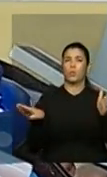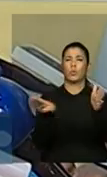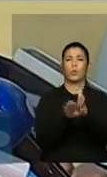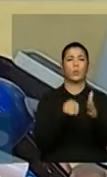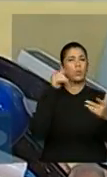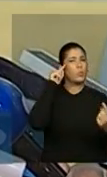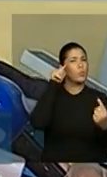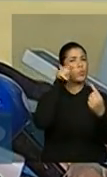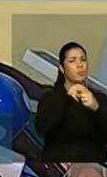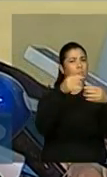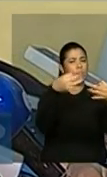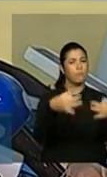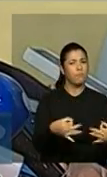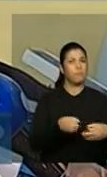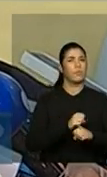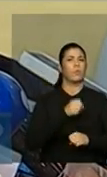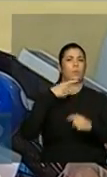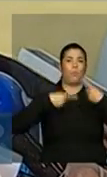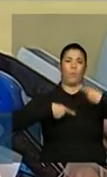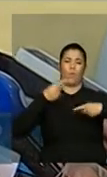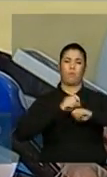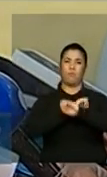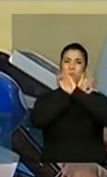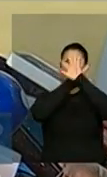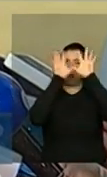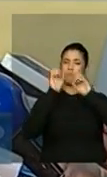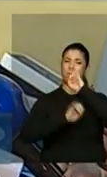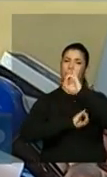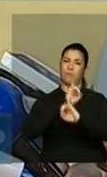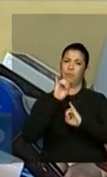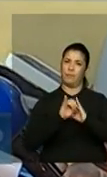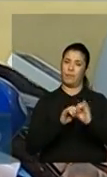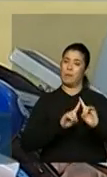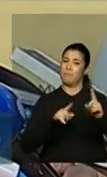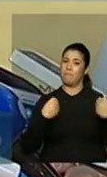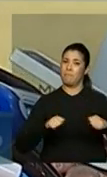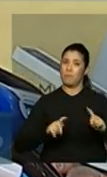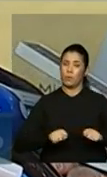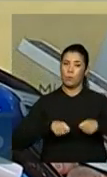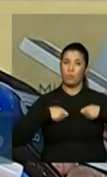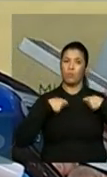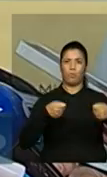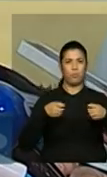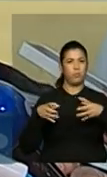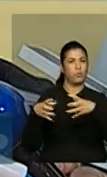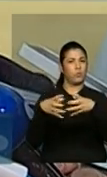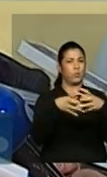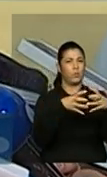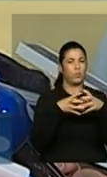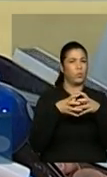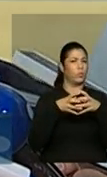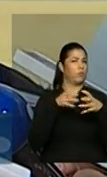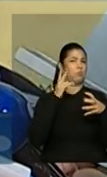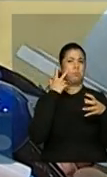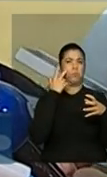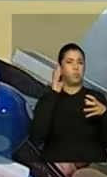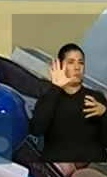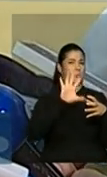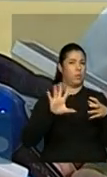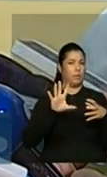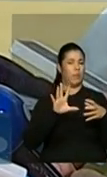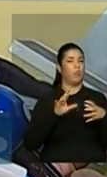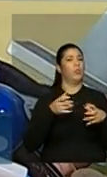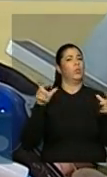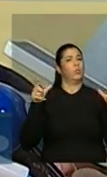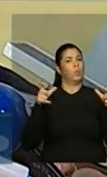temos uma política transparente no site. Agora, existe um esforço que eu acho que é um esforço conjunto de todo mundo. Reduzir custos dentro